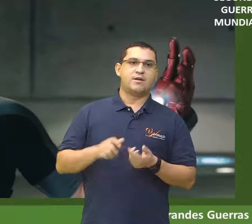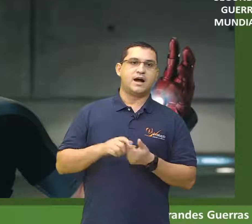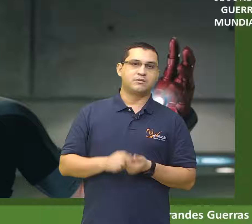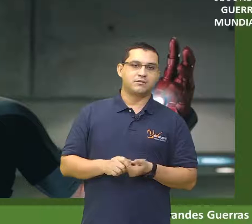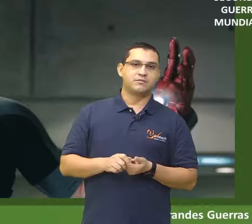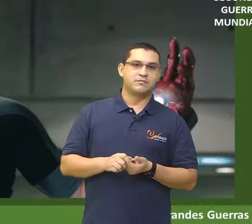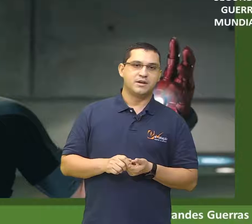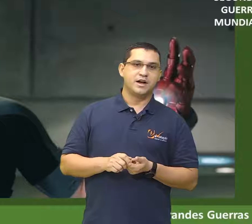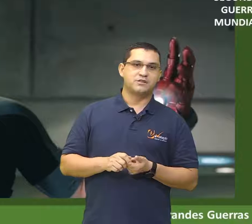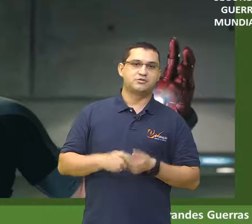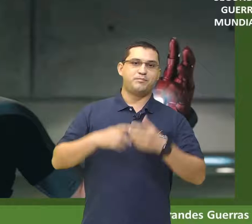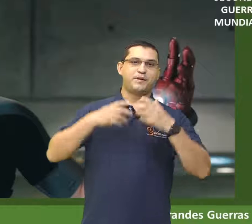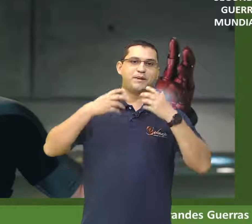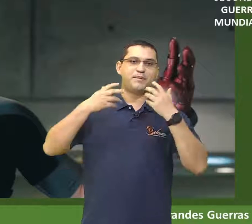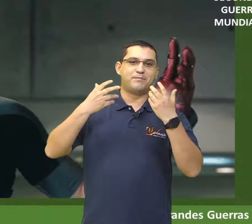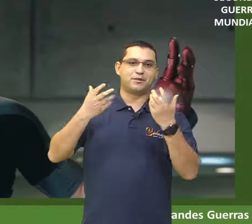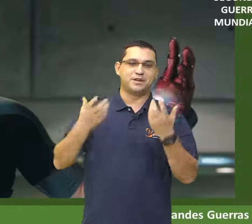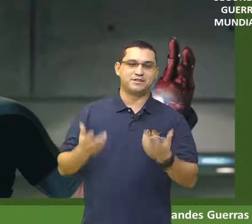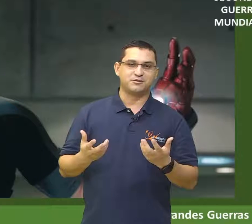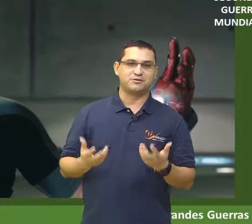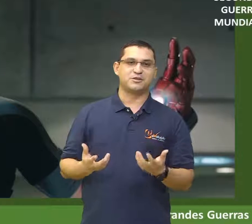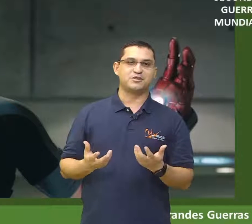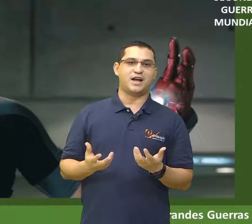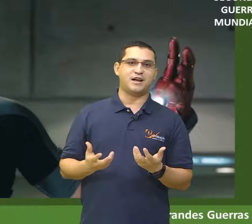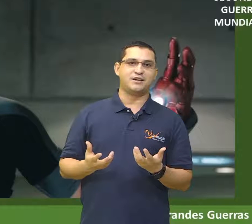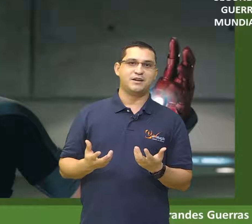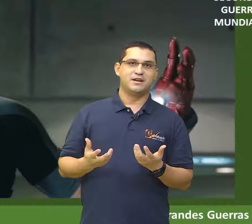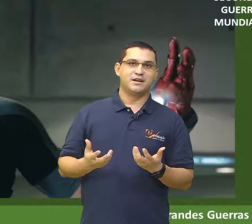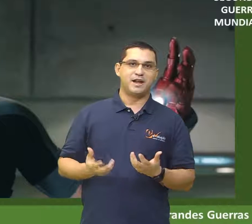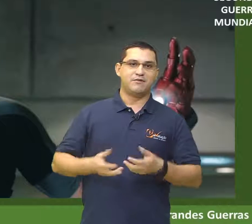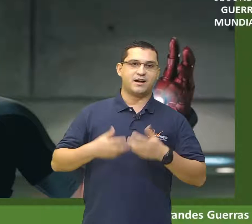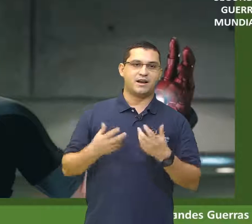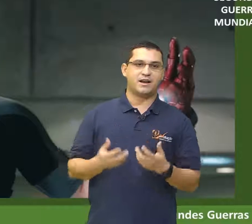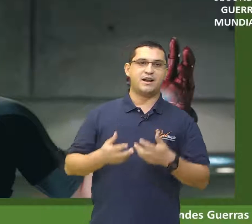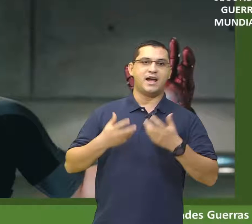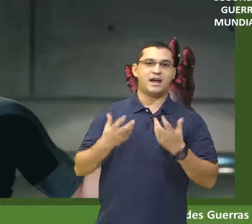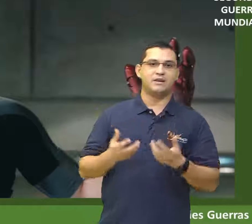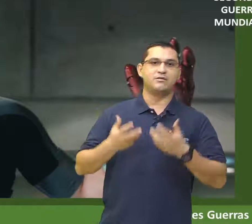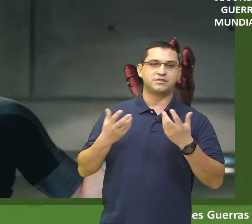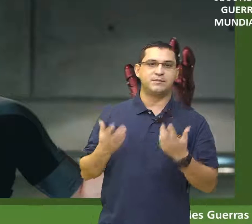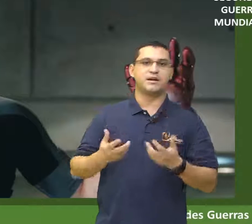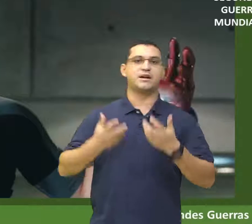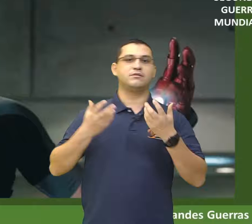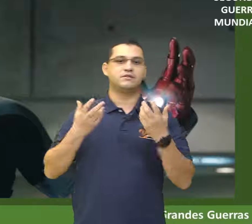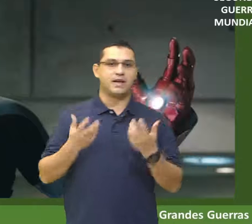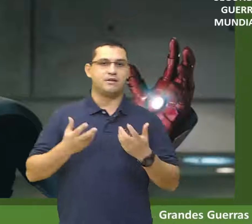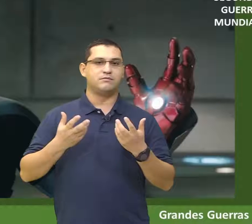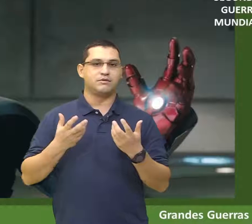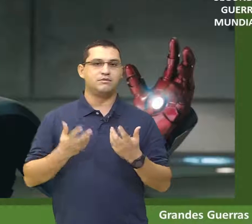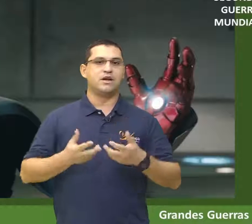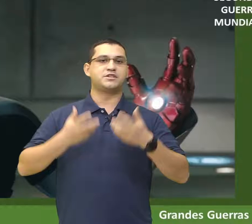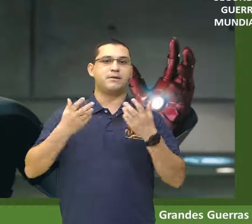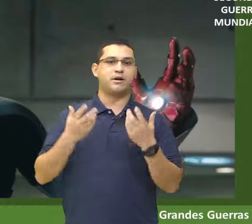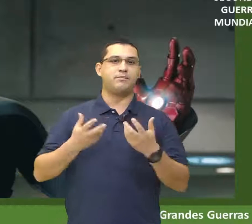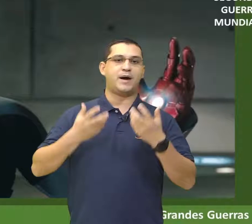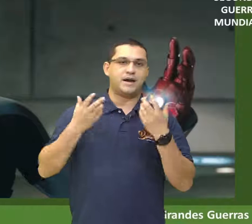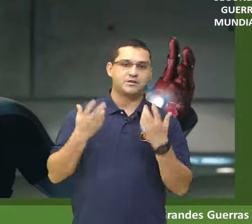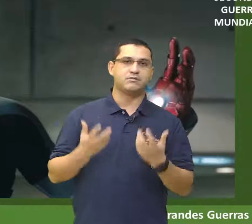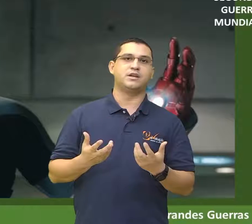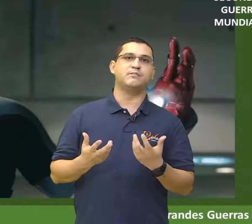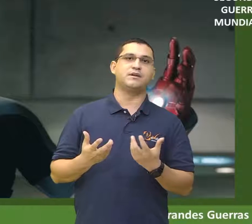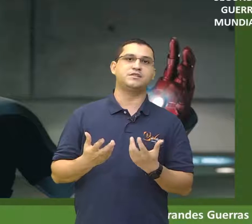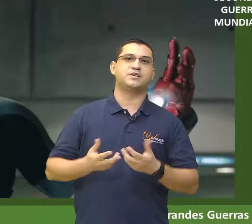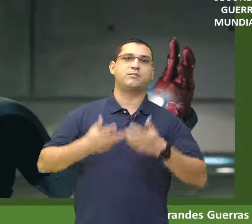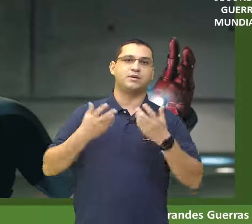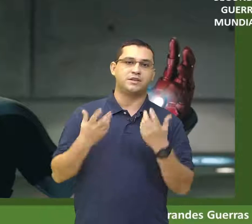E quarto, a superprepotência do Tony Stark leva a crer que ele é aquilo que os americanos eram durante a maior parte